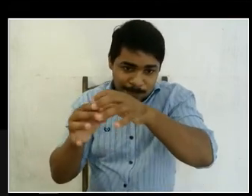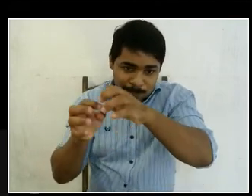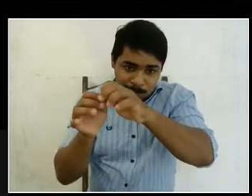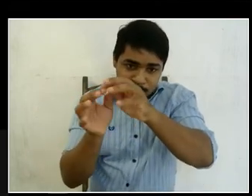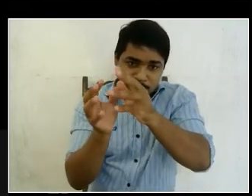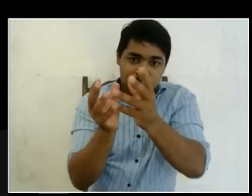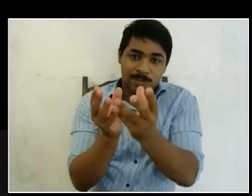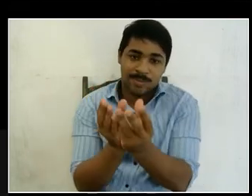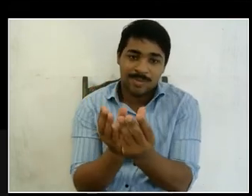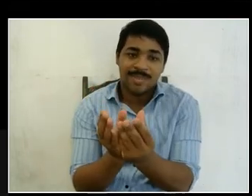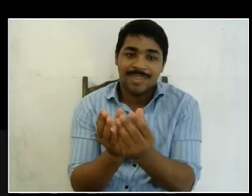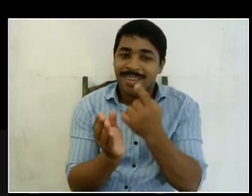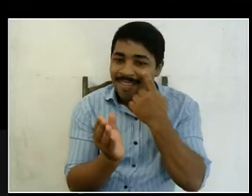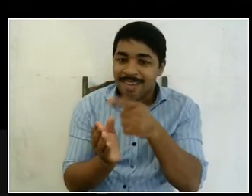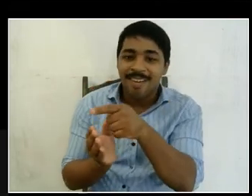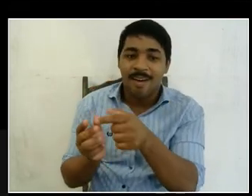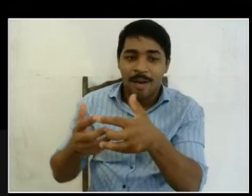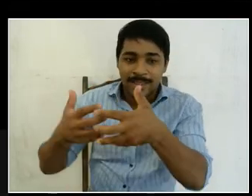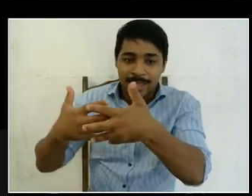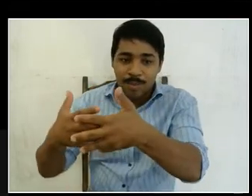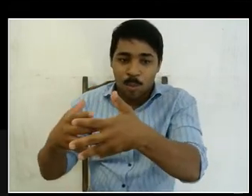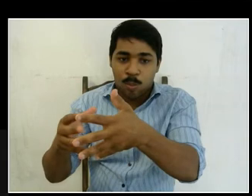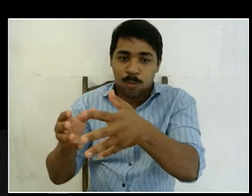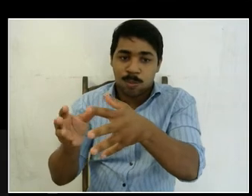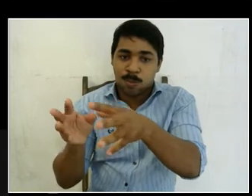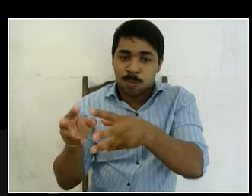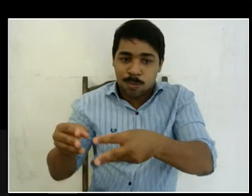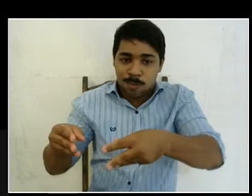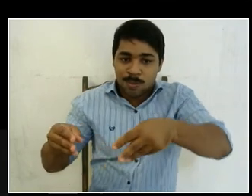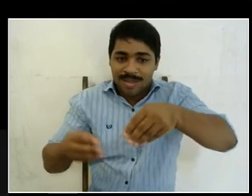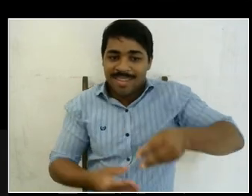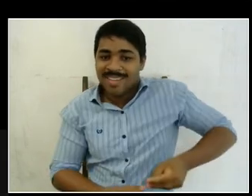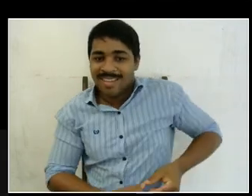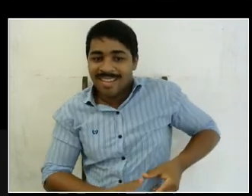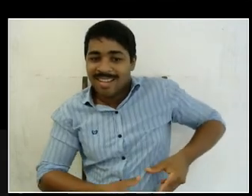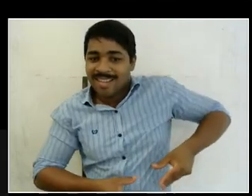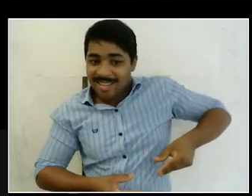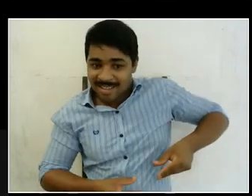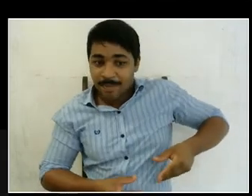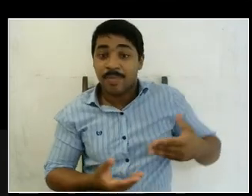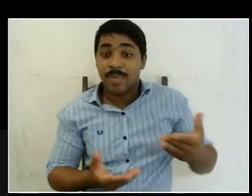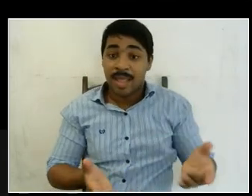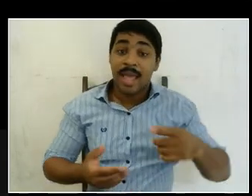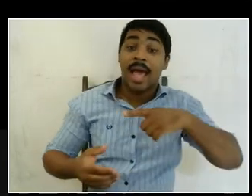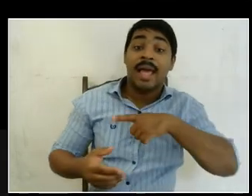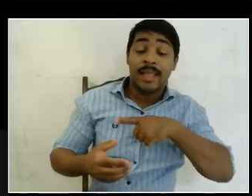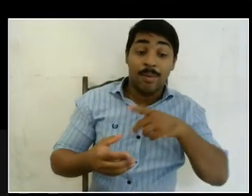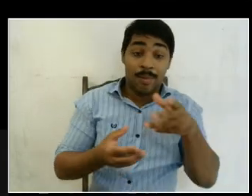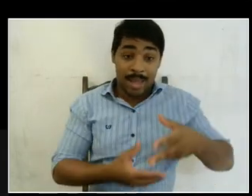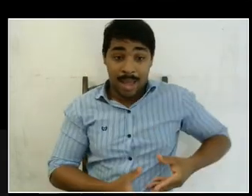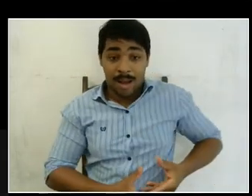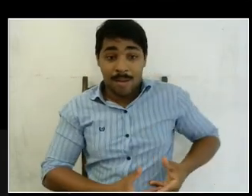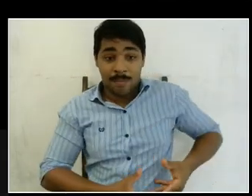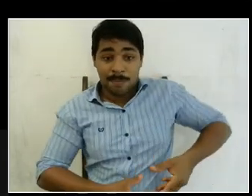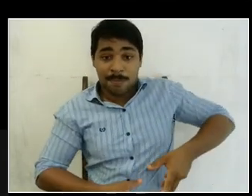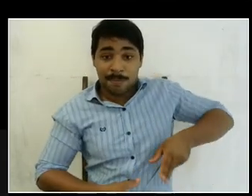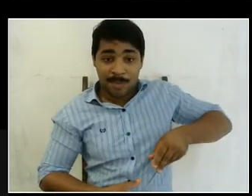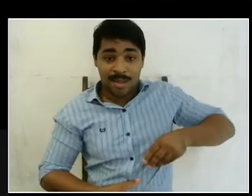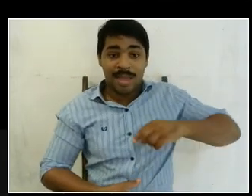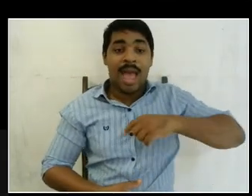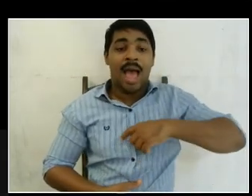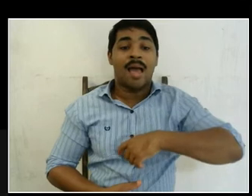por exemplo o estômago, como você está vendo aqui. O estômago, juntamente com outros órgãos, ele vai formar um sistema, que